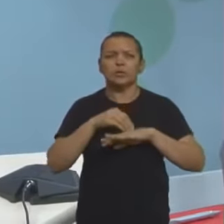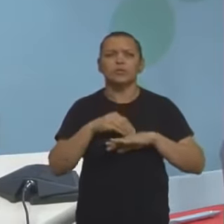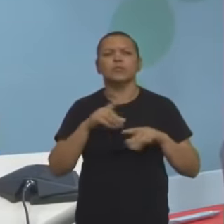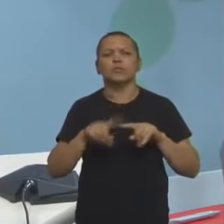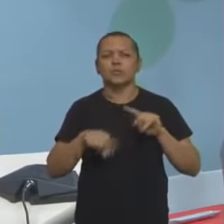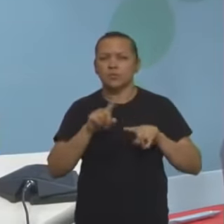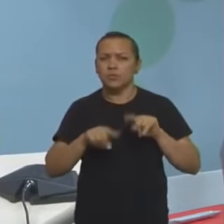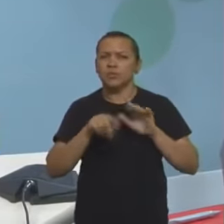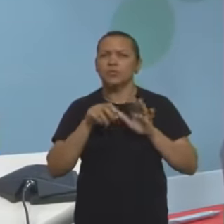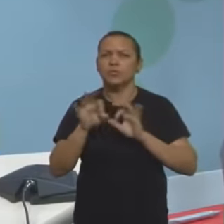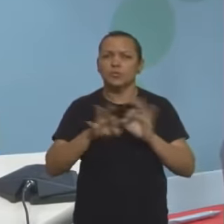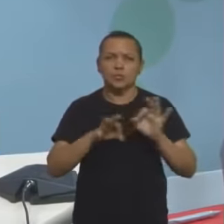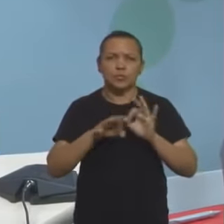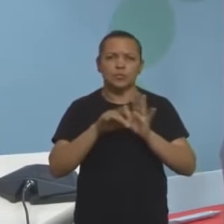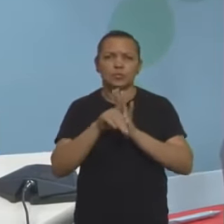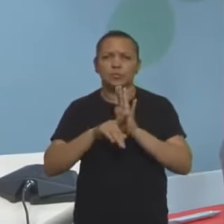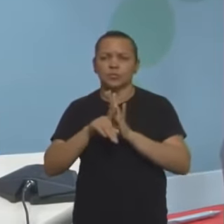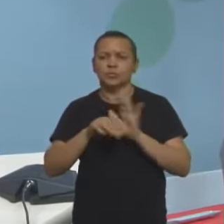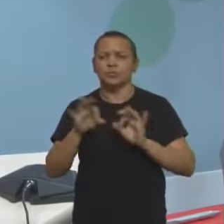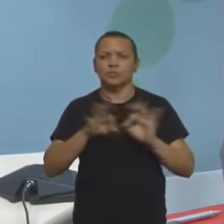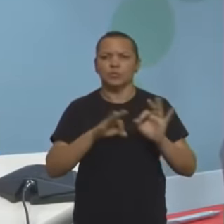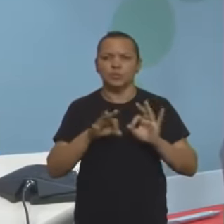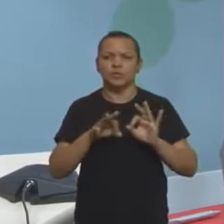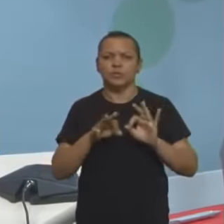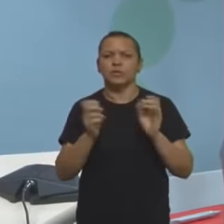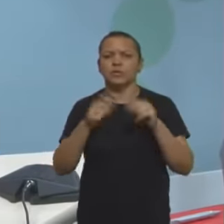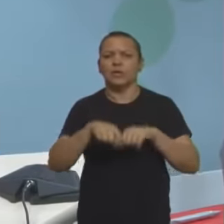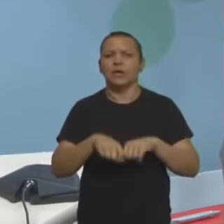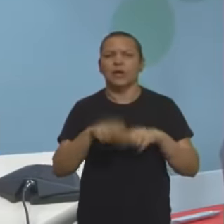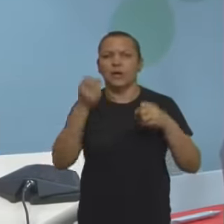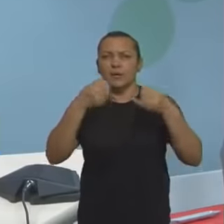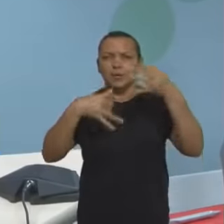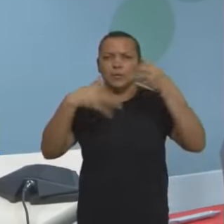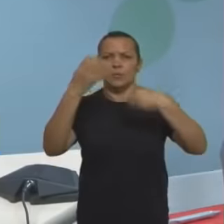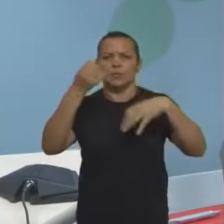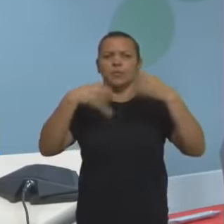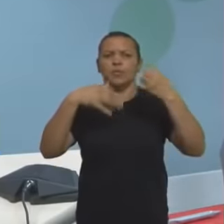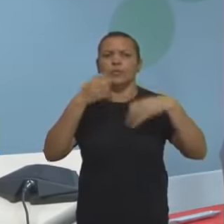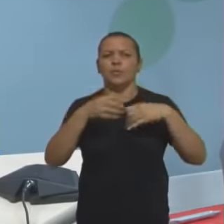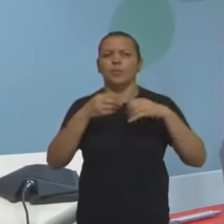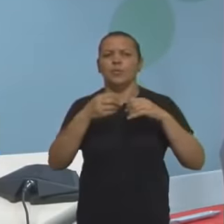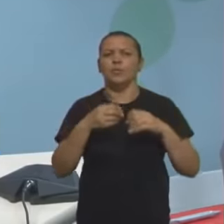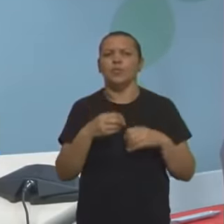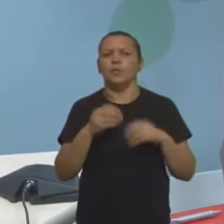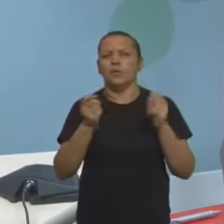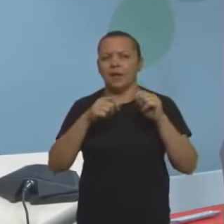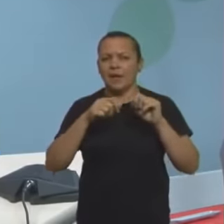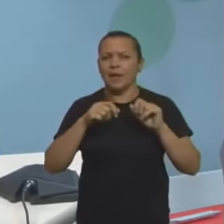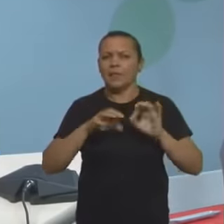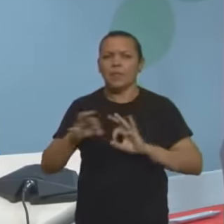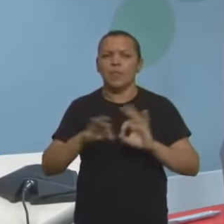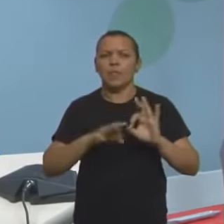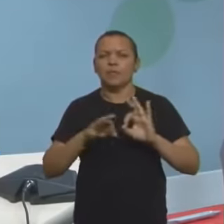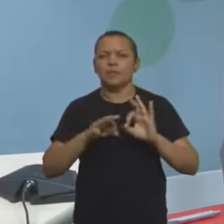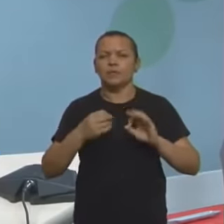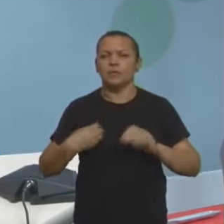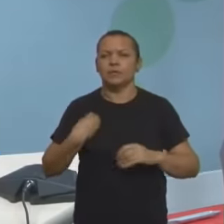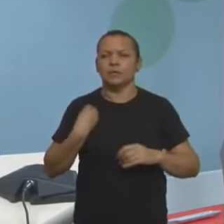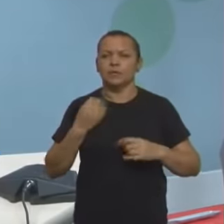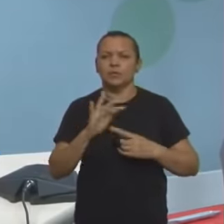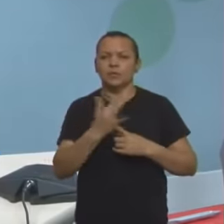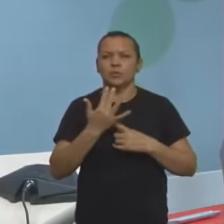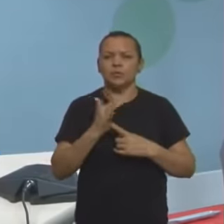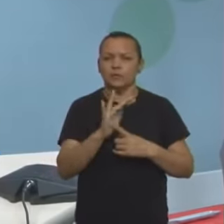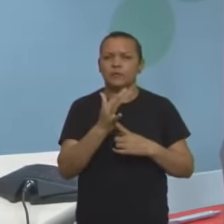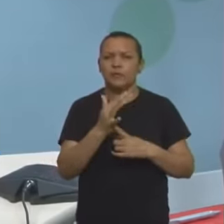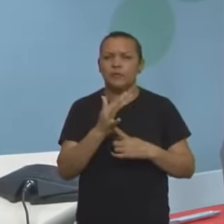verdade, sobre o projeto, né, falar um pouco mais sobre a oferta do projeto de convivência